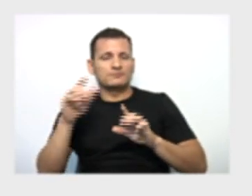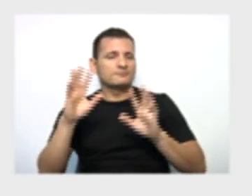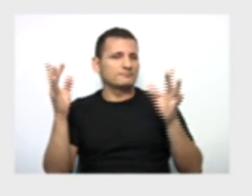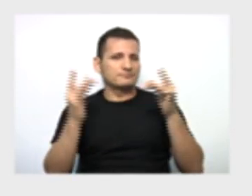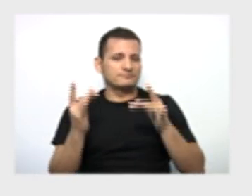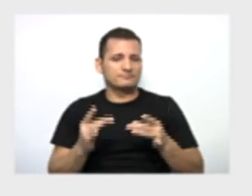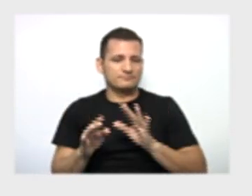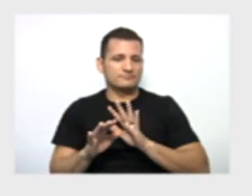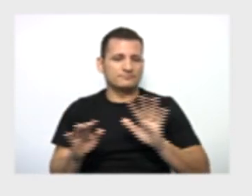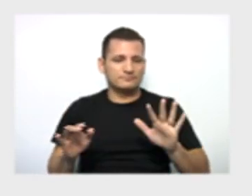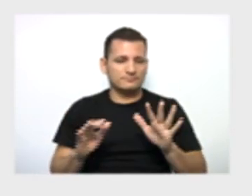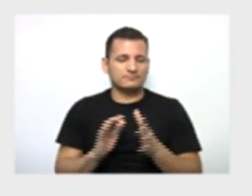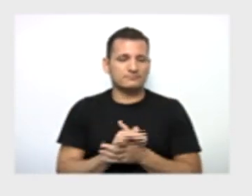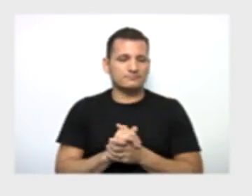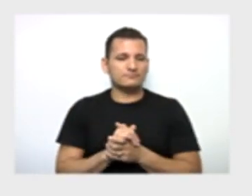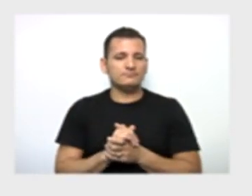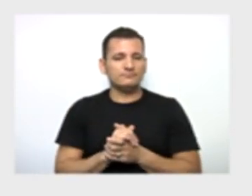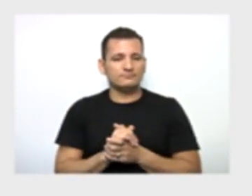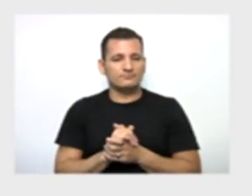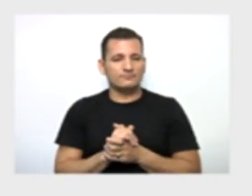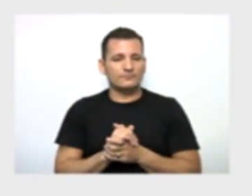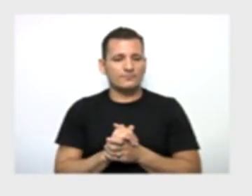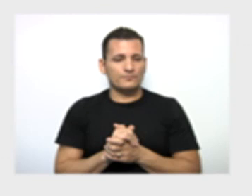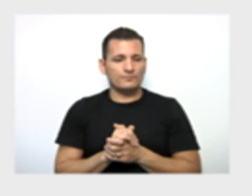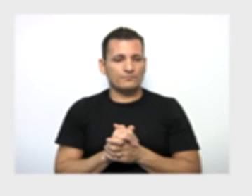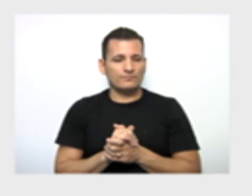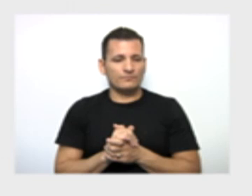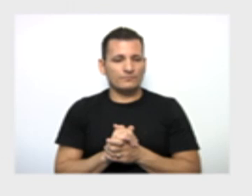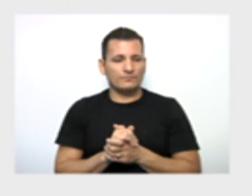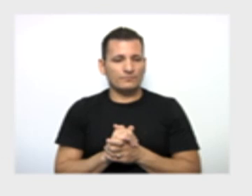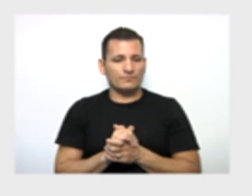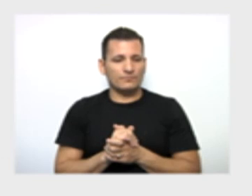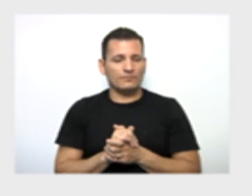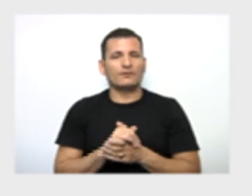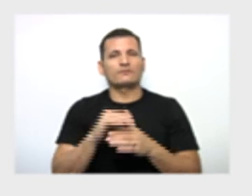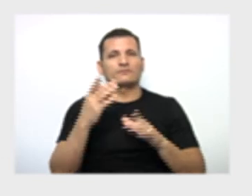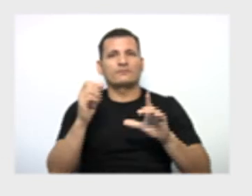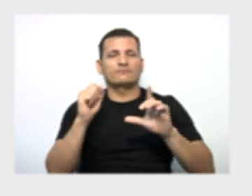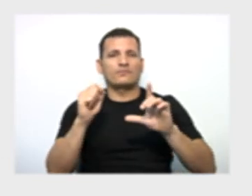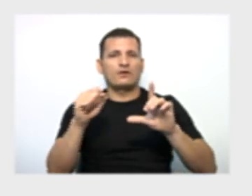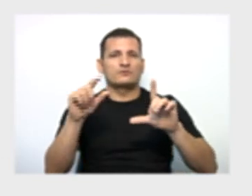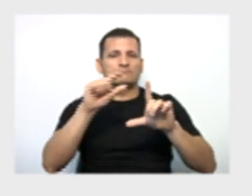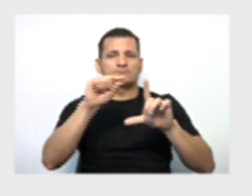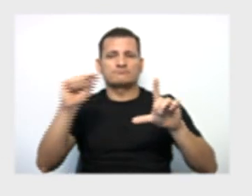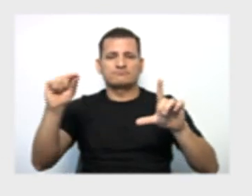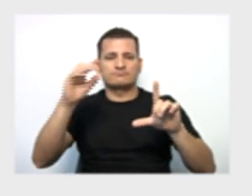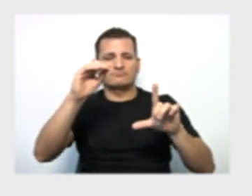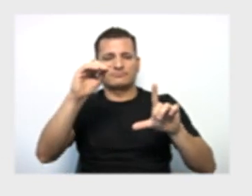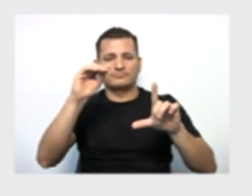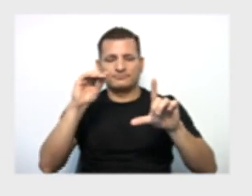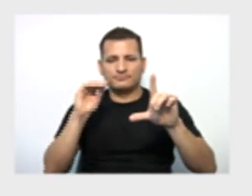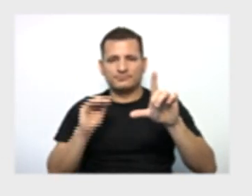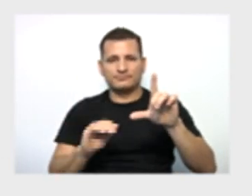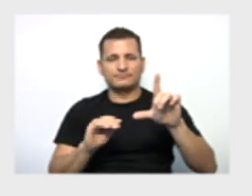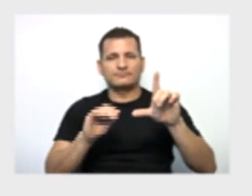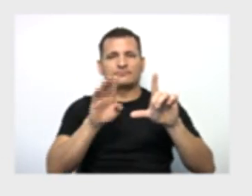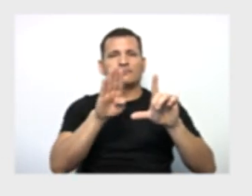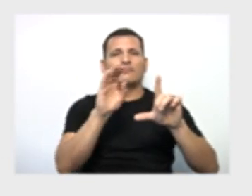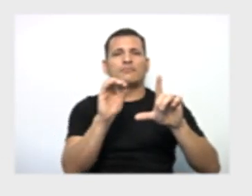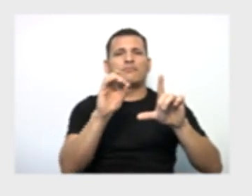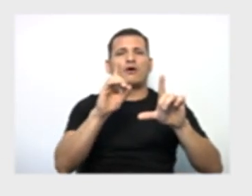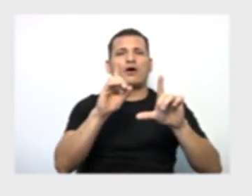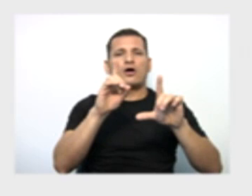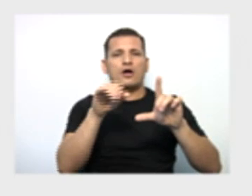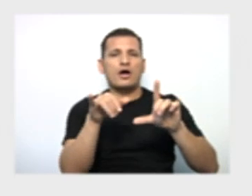aí, se atentar a esses detalhes. Então, professora, então eu posso tirar isso aqui daqui. Vou tirar daqui e colocar